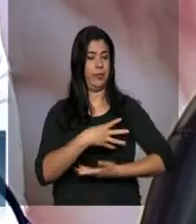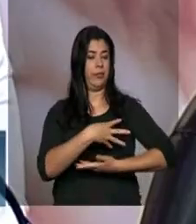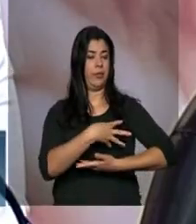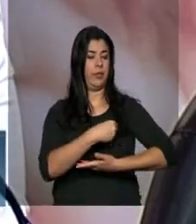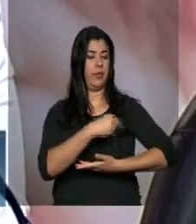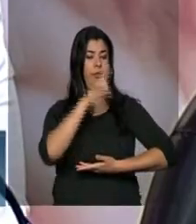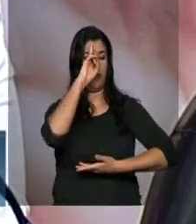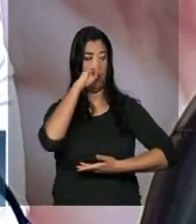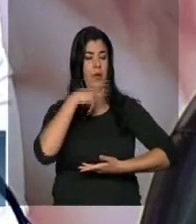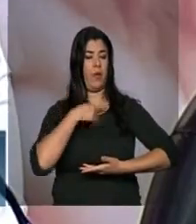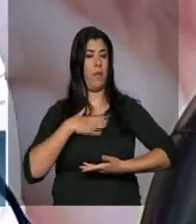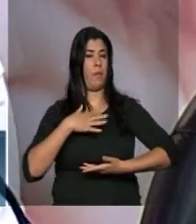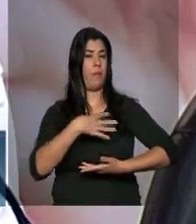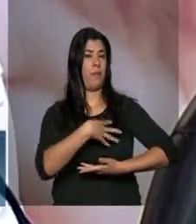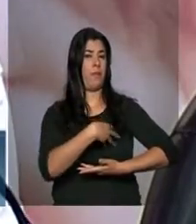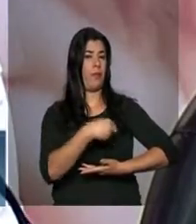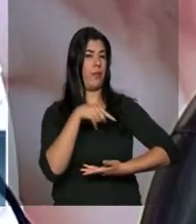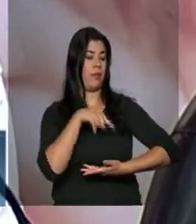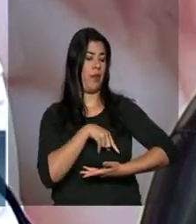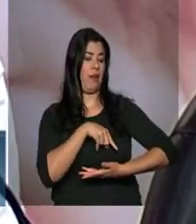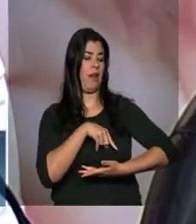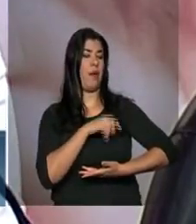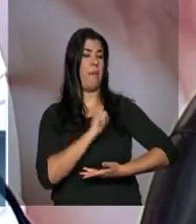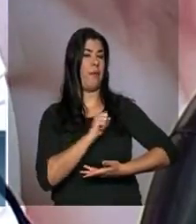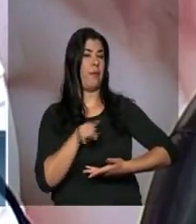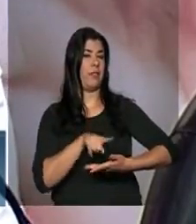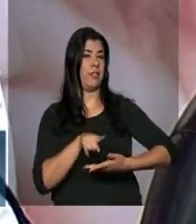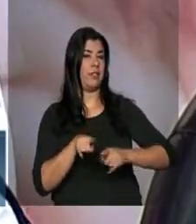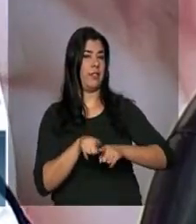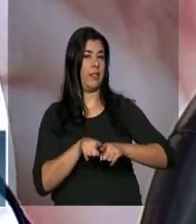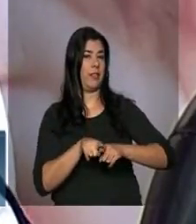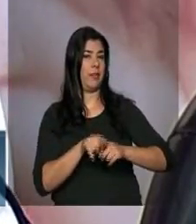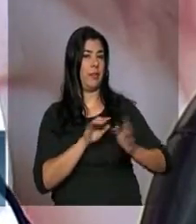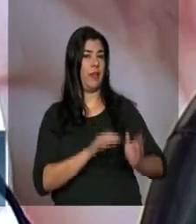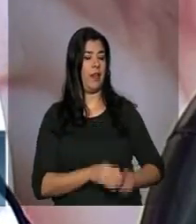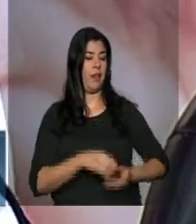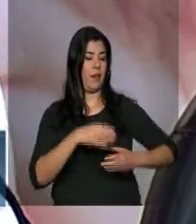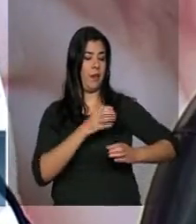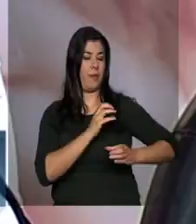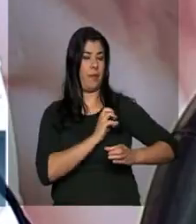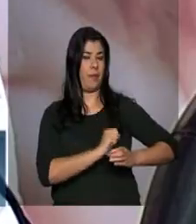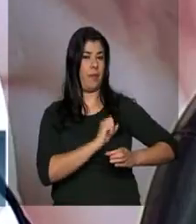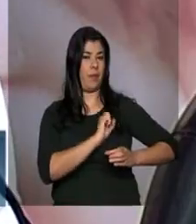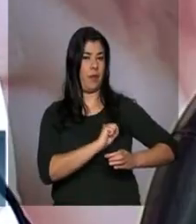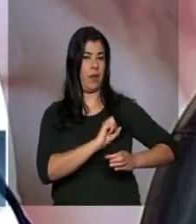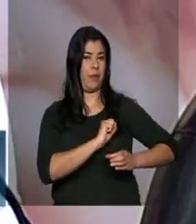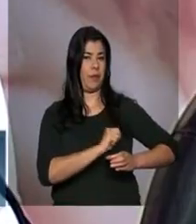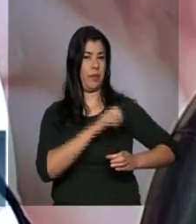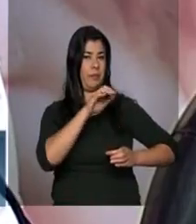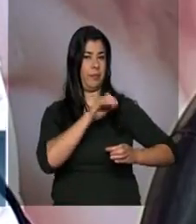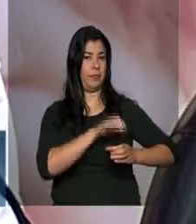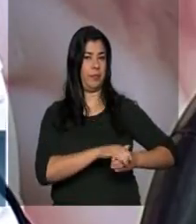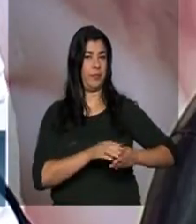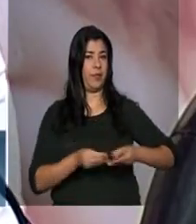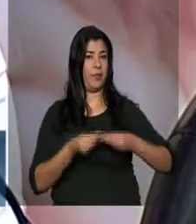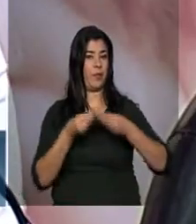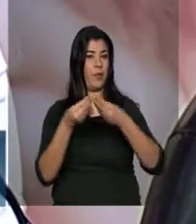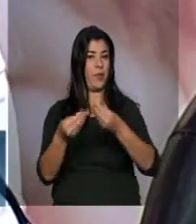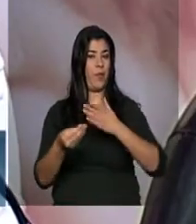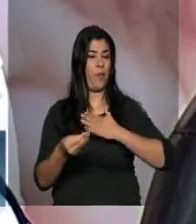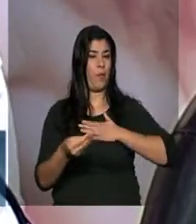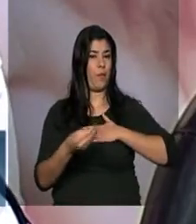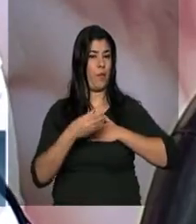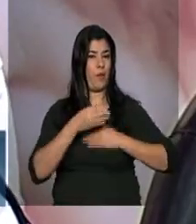e você poder ainda expandir esse ato de amor e doar o leite humano, sem dúvida, já traz para essa